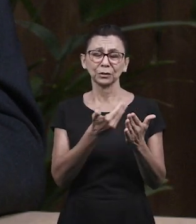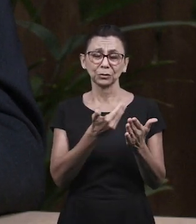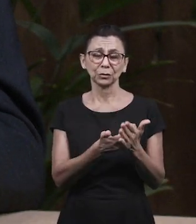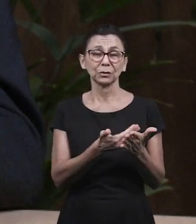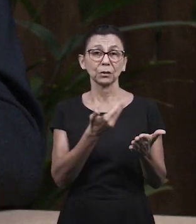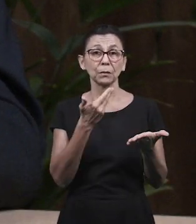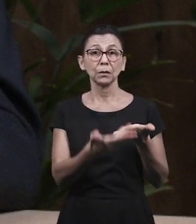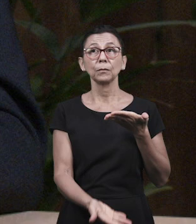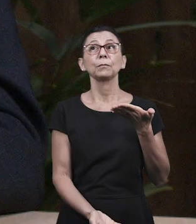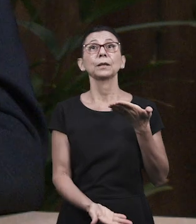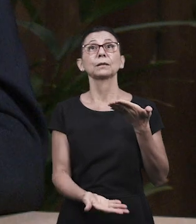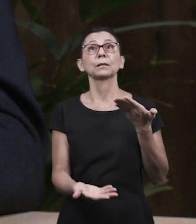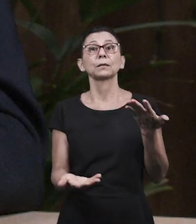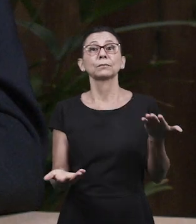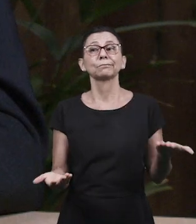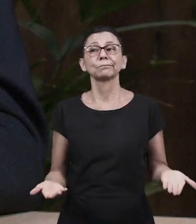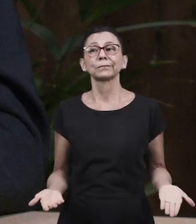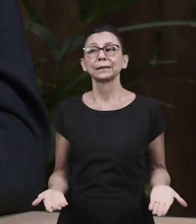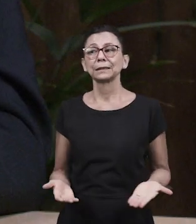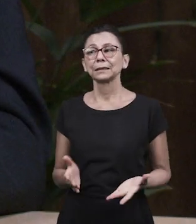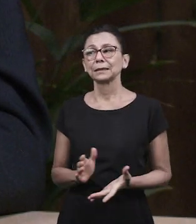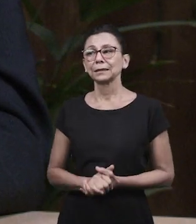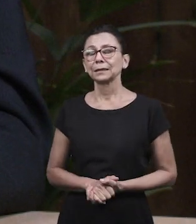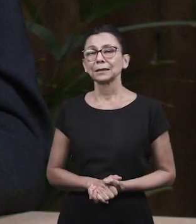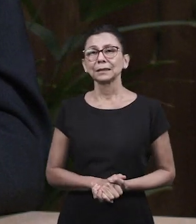nós entendemos porque o colégio que ele estava,